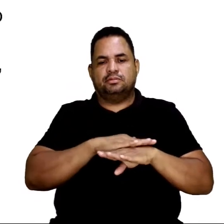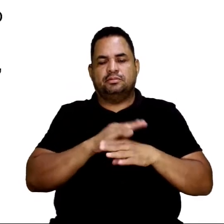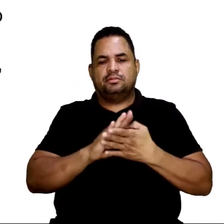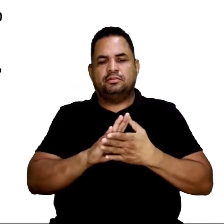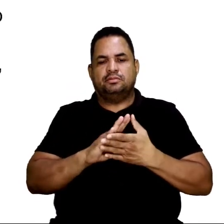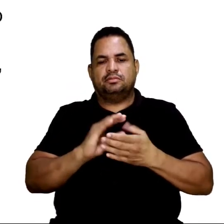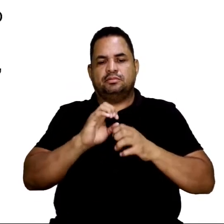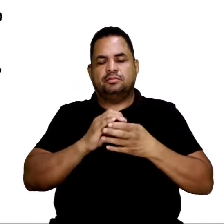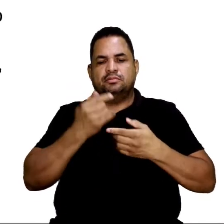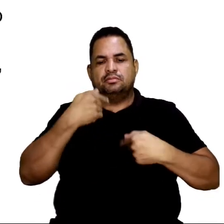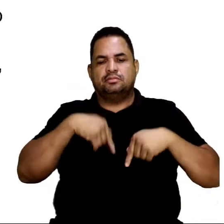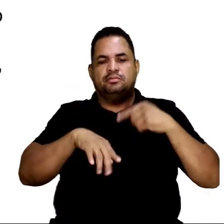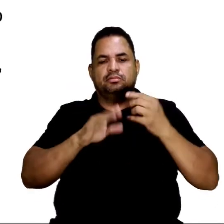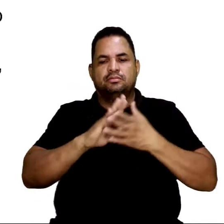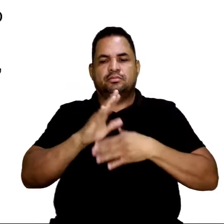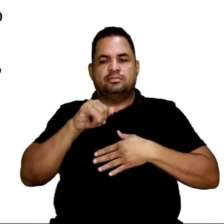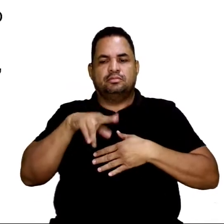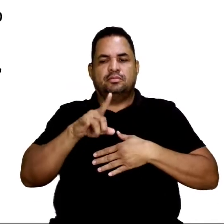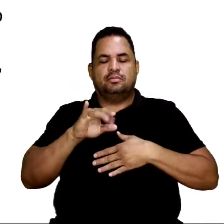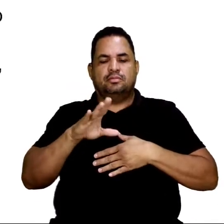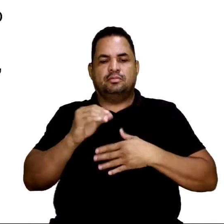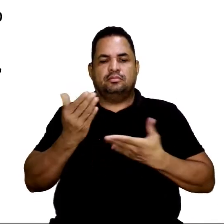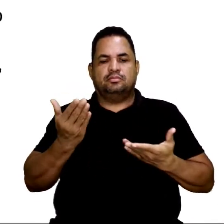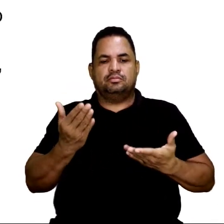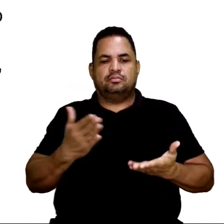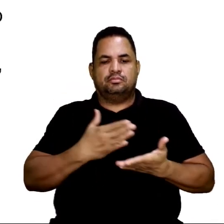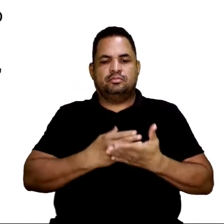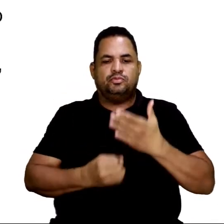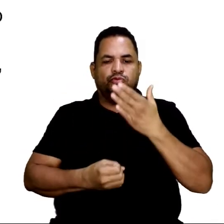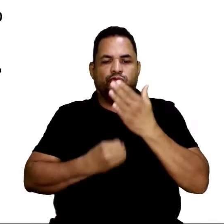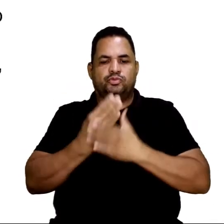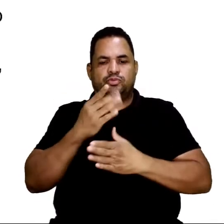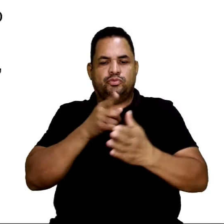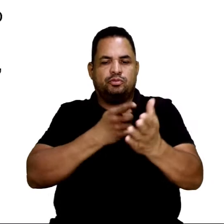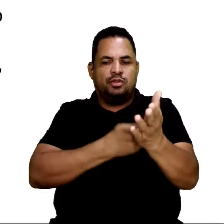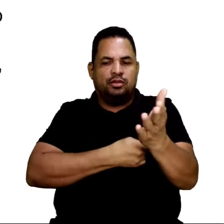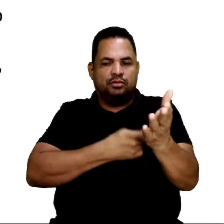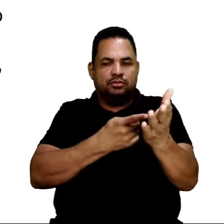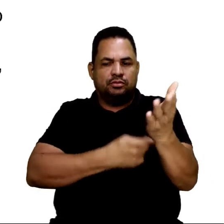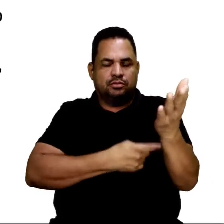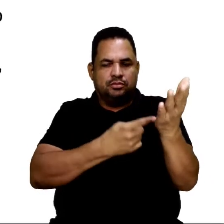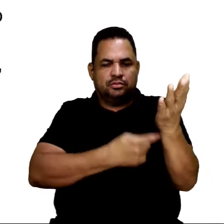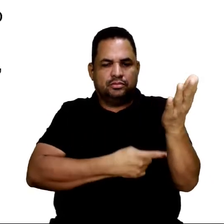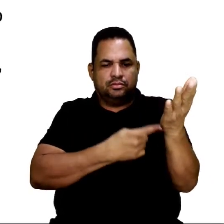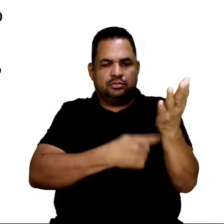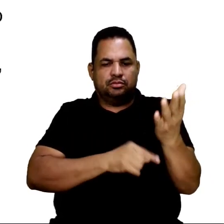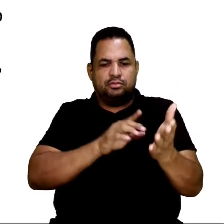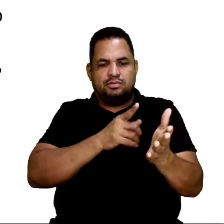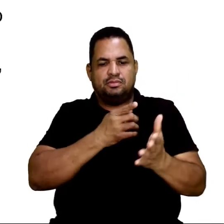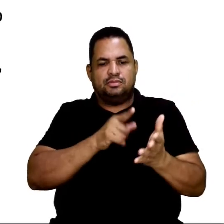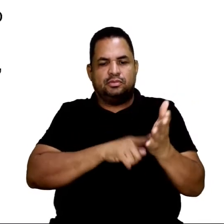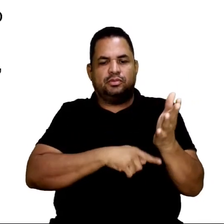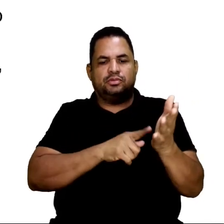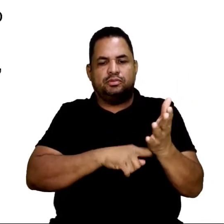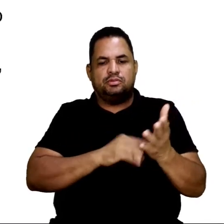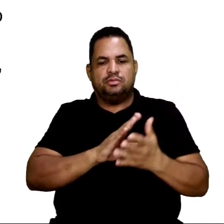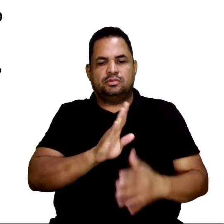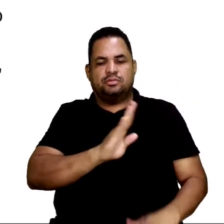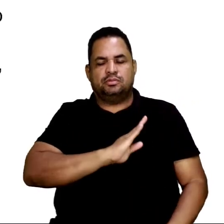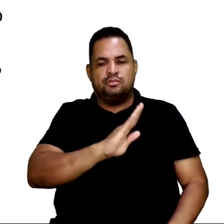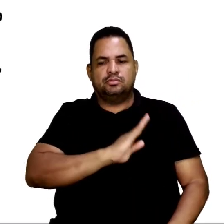sistema nervoso, tá bom? Aparecimento dos vasos sanguíneos, sangue e o